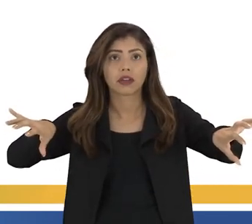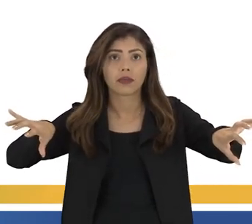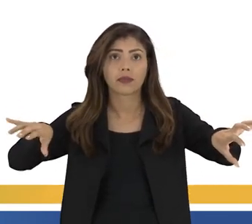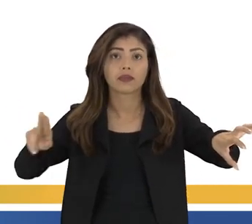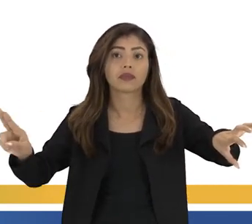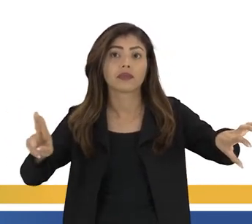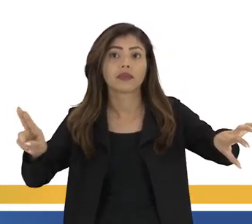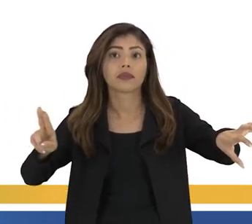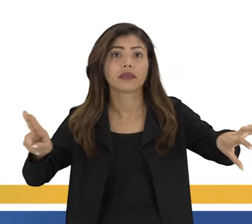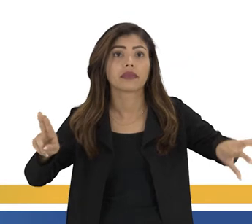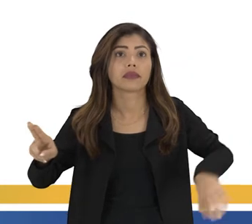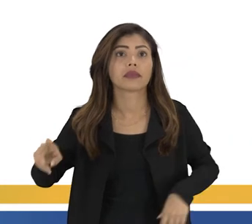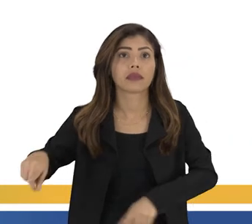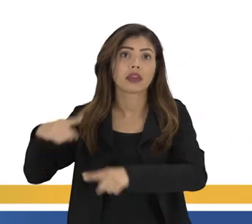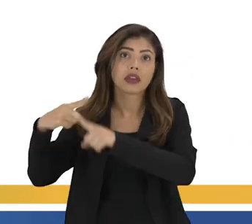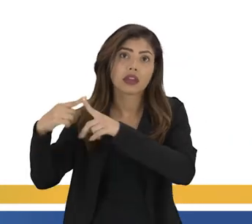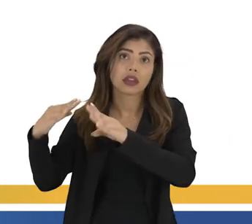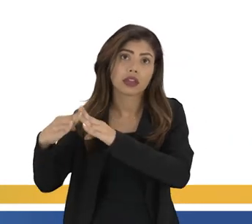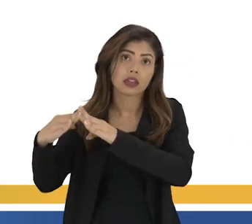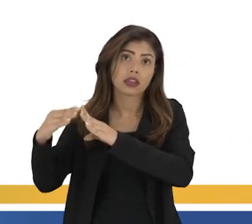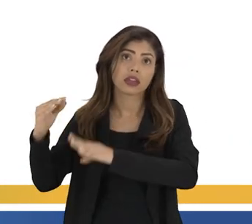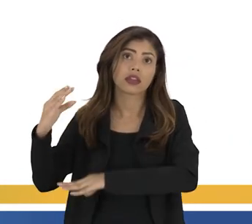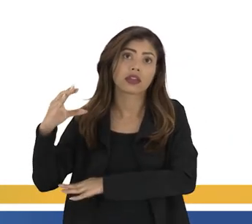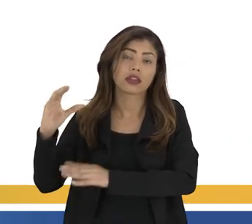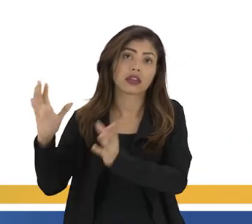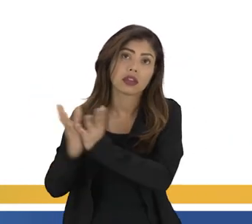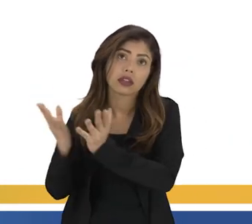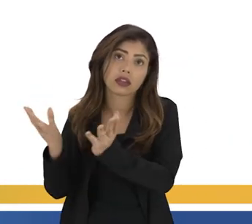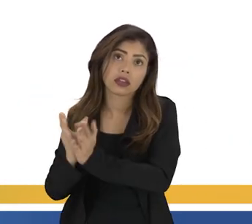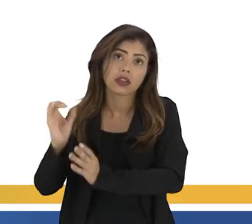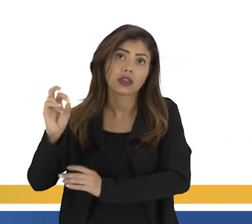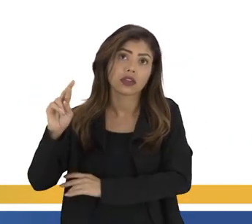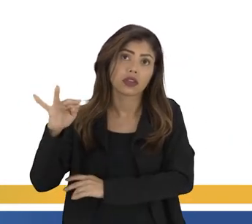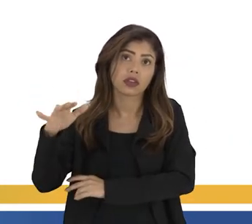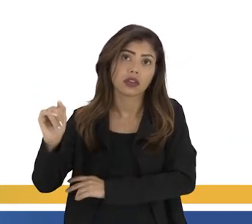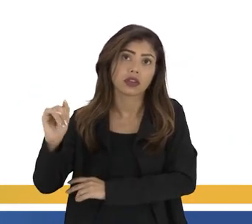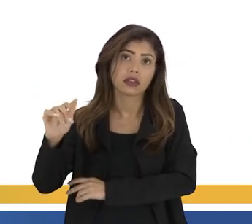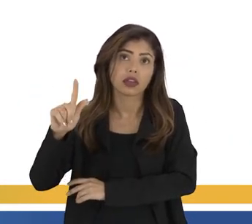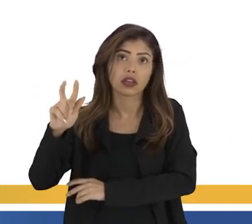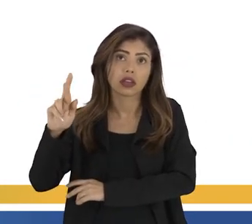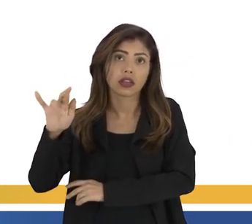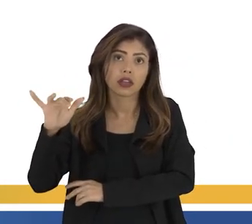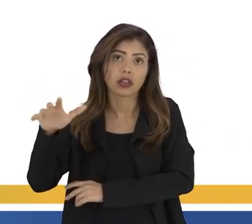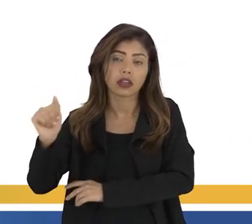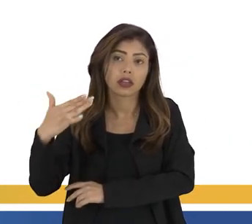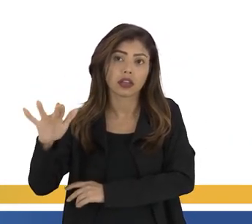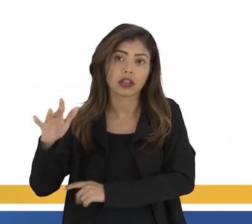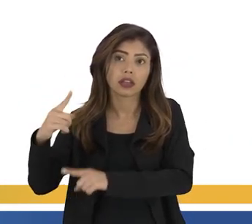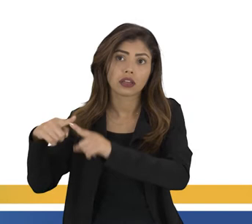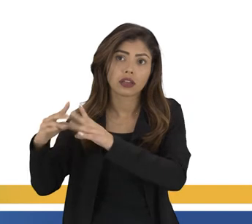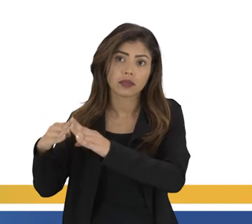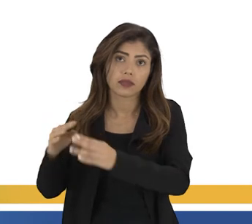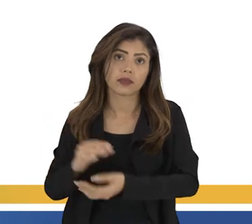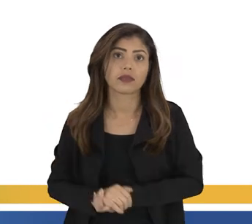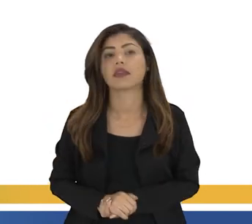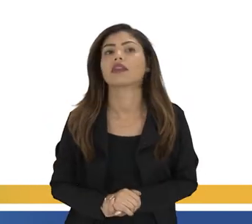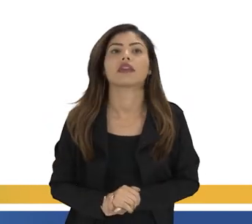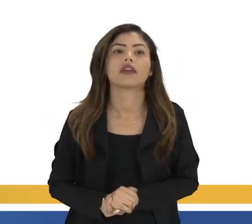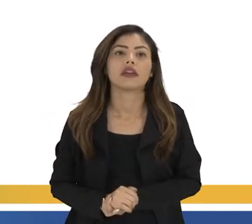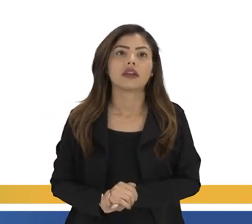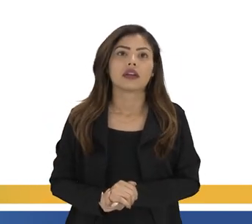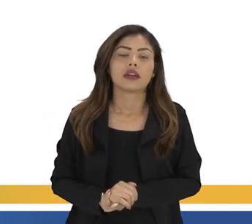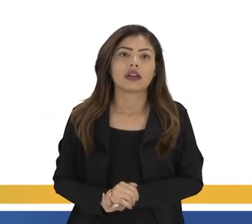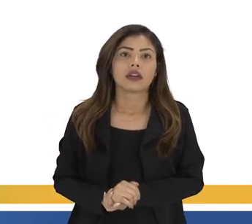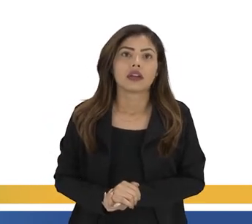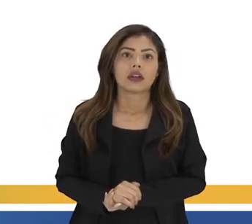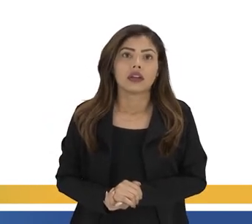lá no oriente vai se chamar igreja ortodoxa cristã e no ocidente né vai se chamar